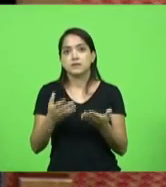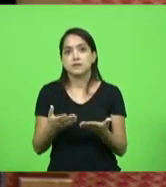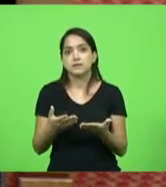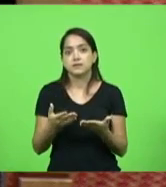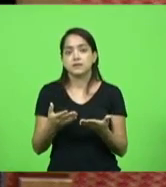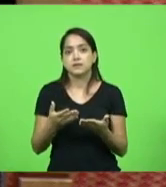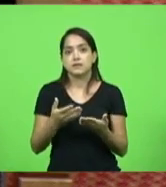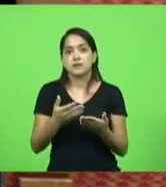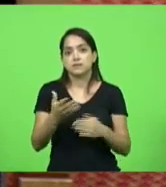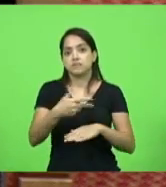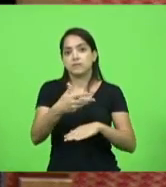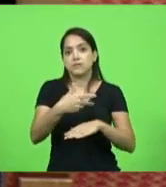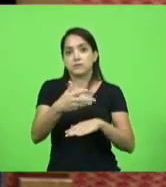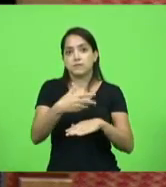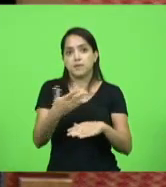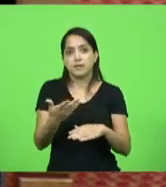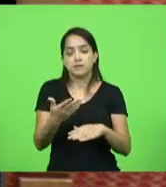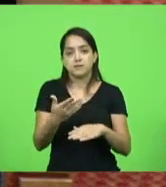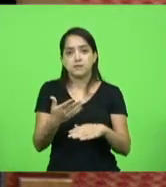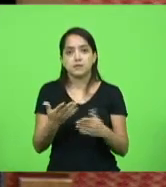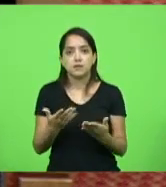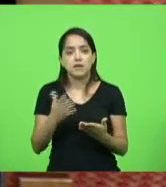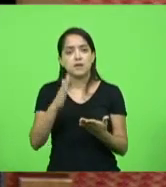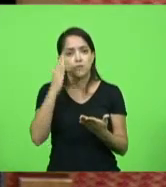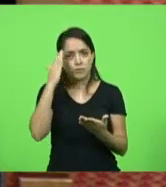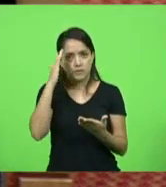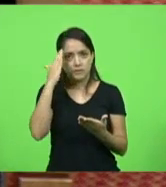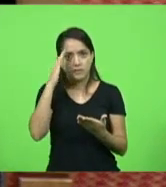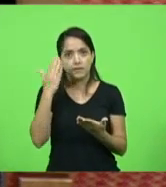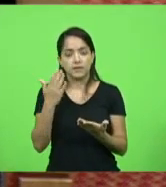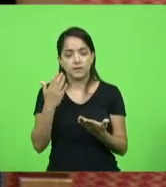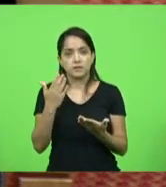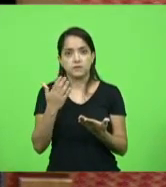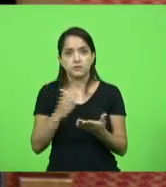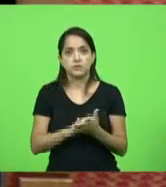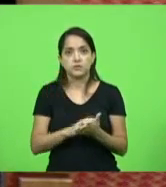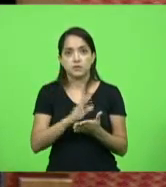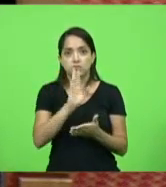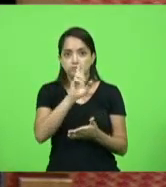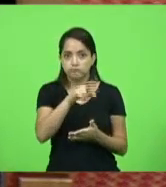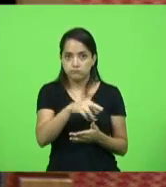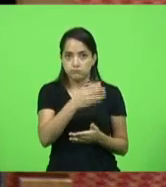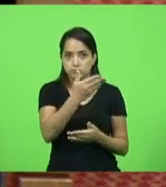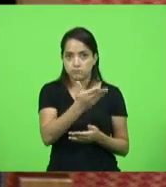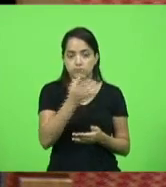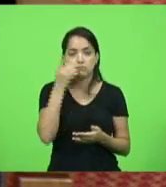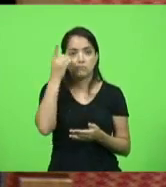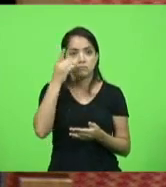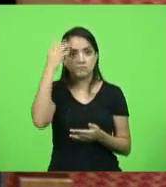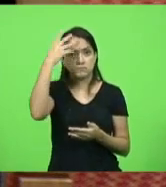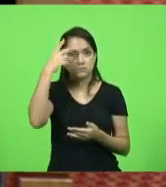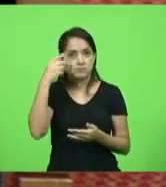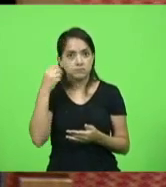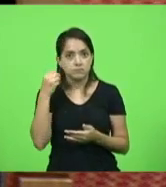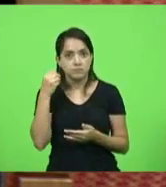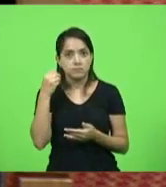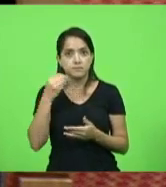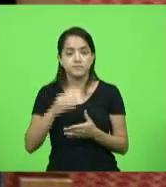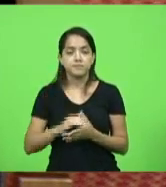assodadamente. Eu entendo aí, assisti plena razão a deputada Luciana, que